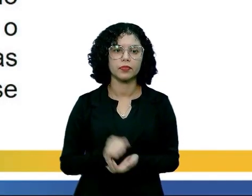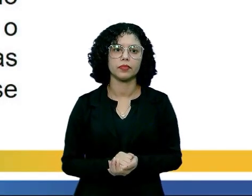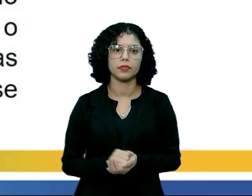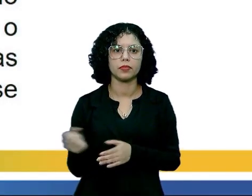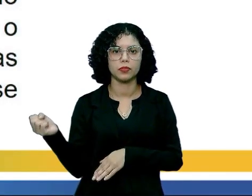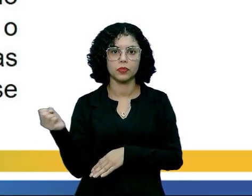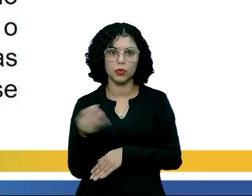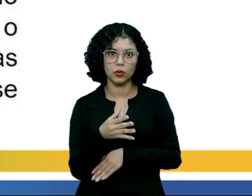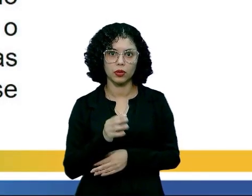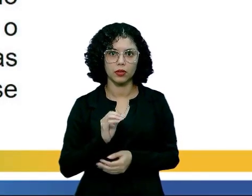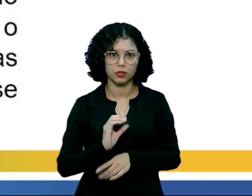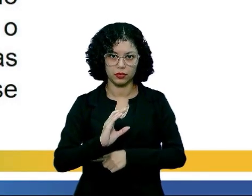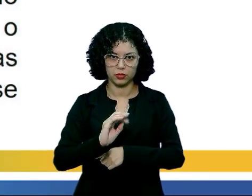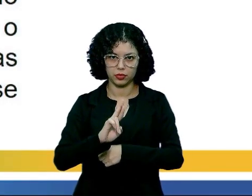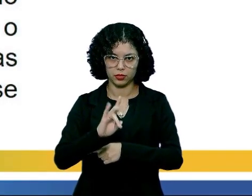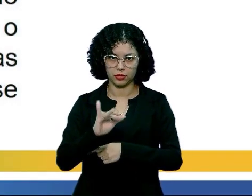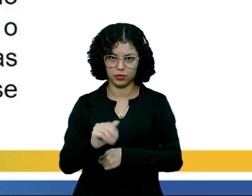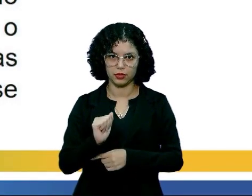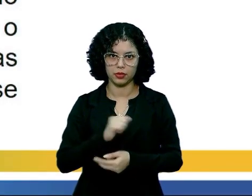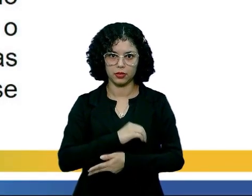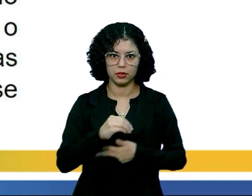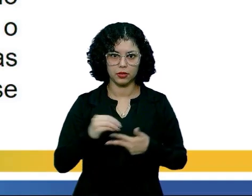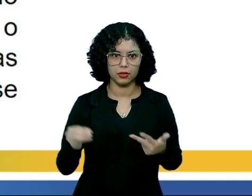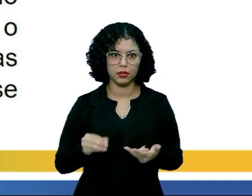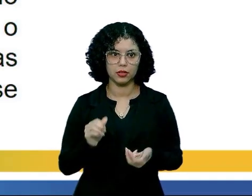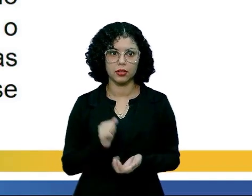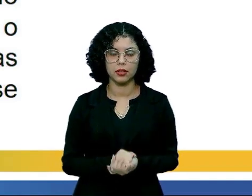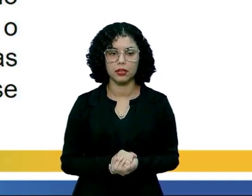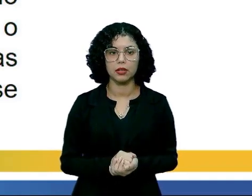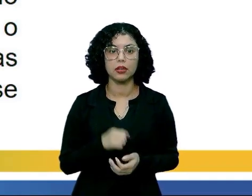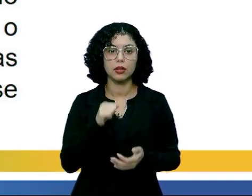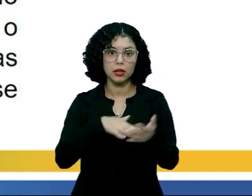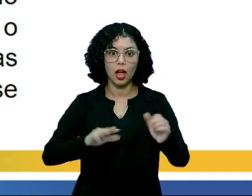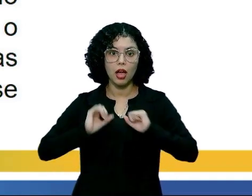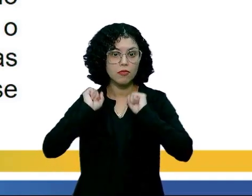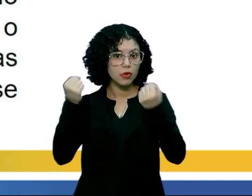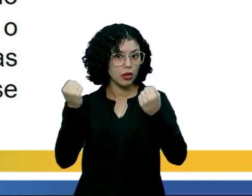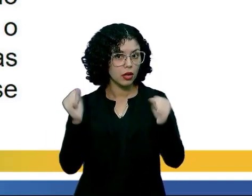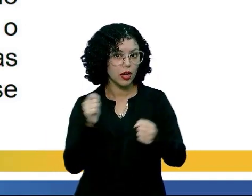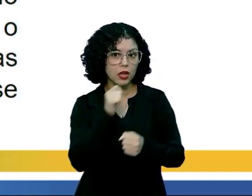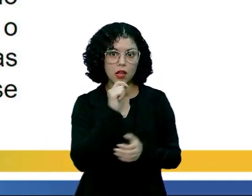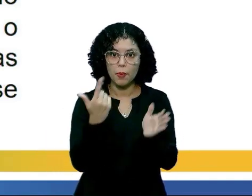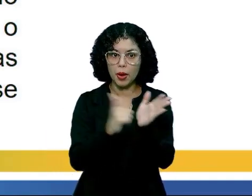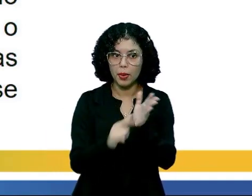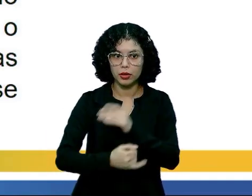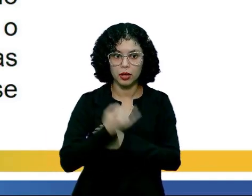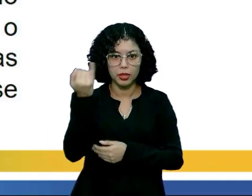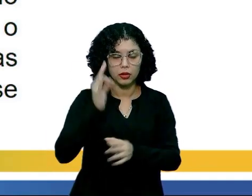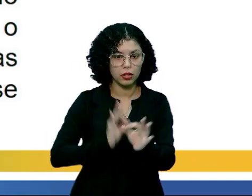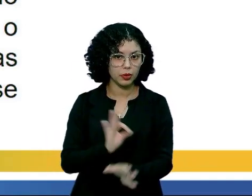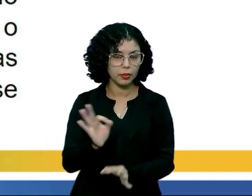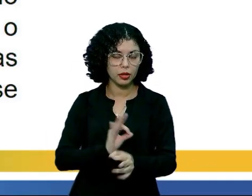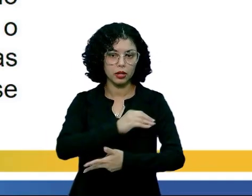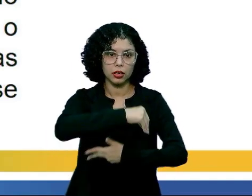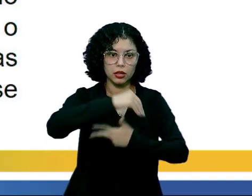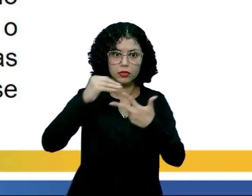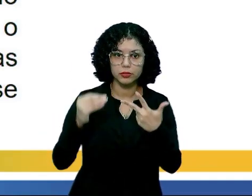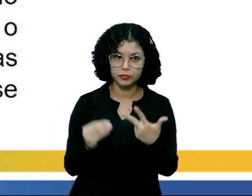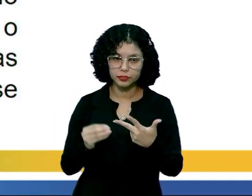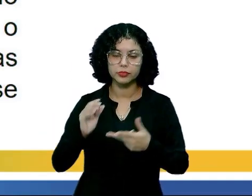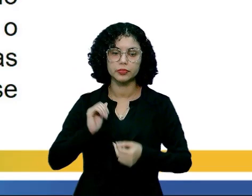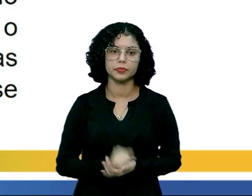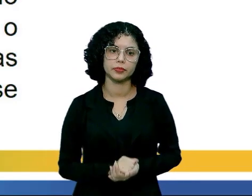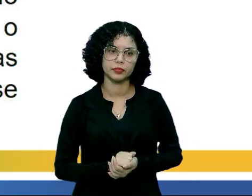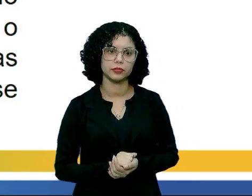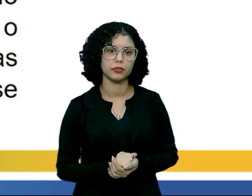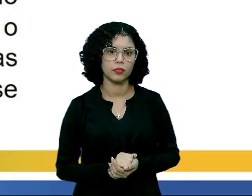sobre o Coach for Enem Ó já bilingua aqui a atividade física ela desempenha um papel fundamental na preparação para